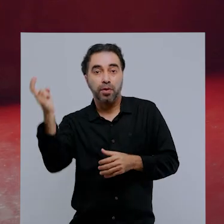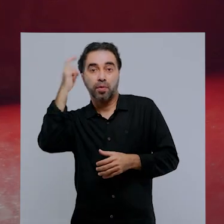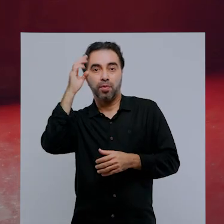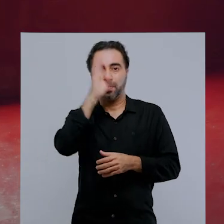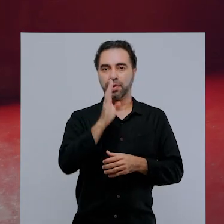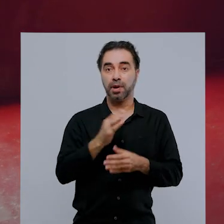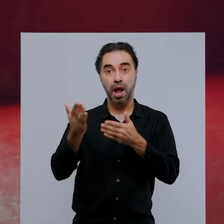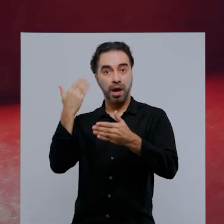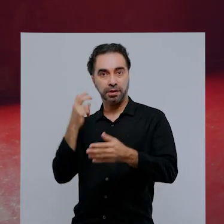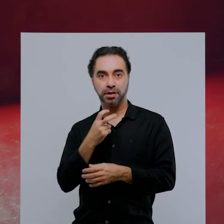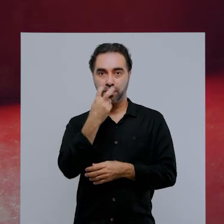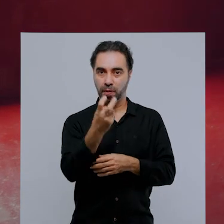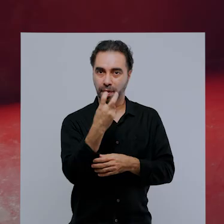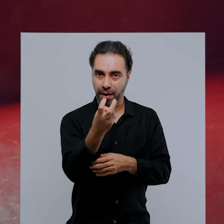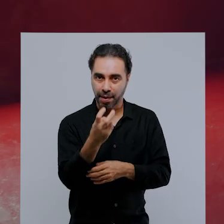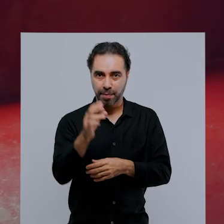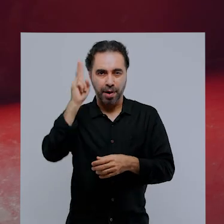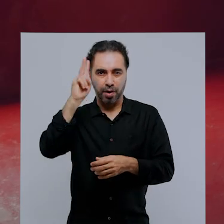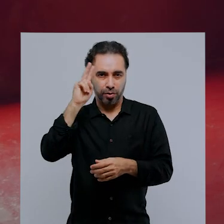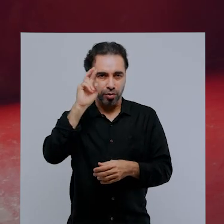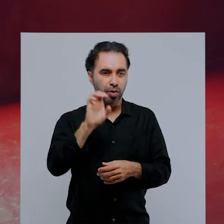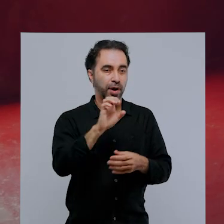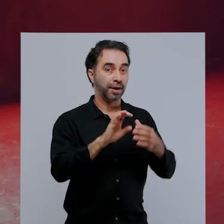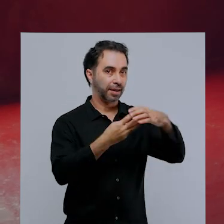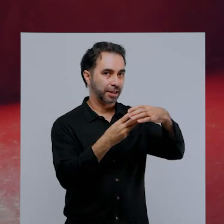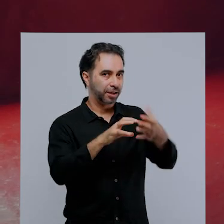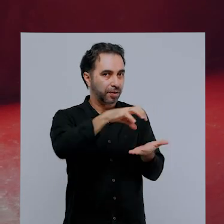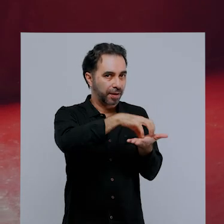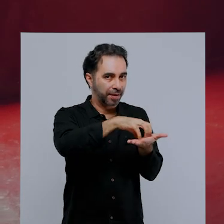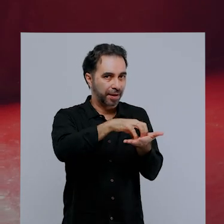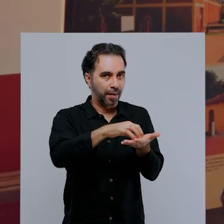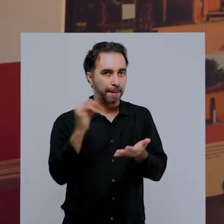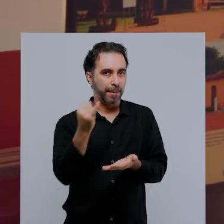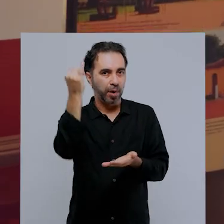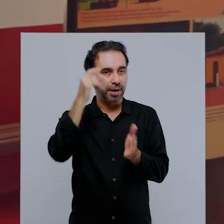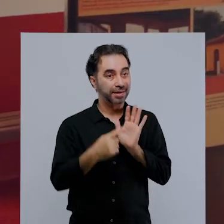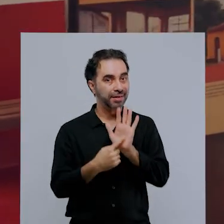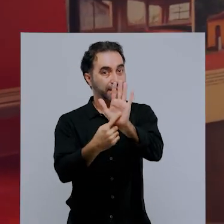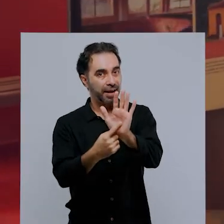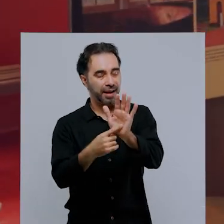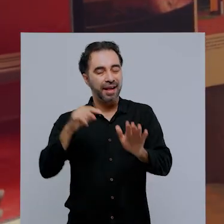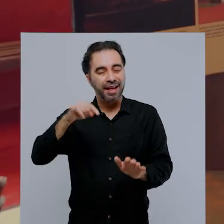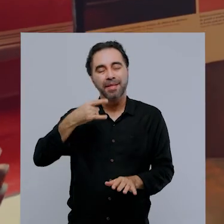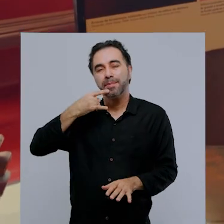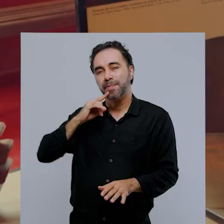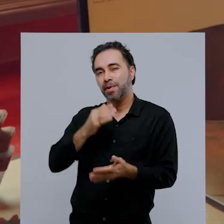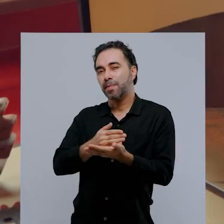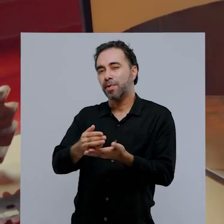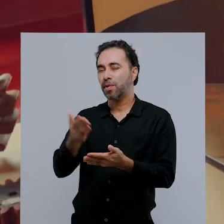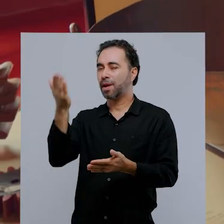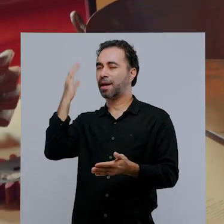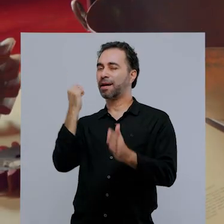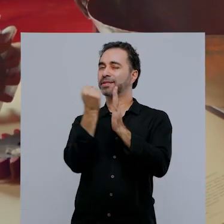Antes de contarmos a história do Engenho Central, é fundamental destacar que a cachaça, surgida no início do século